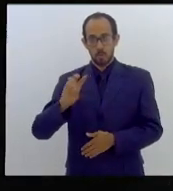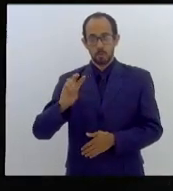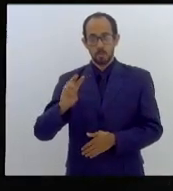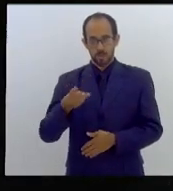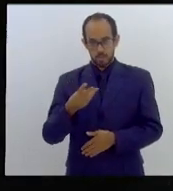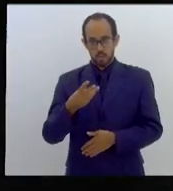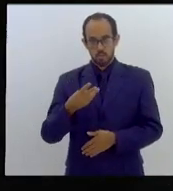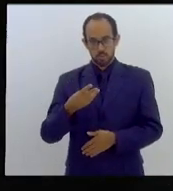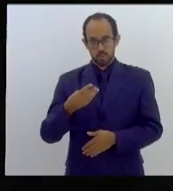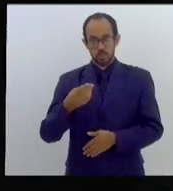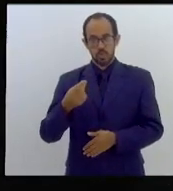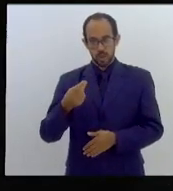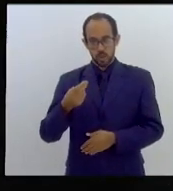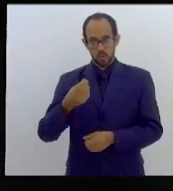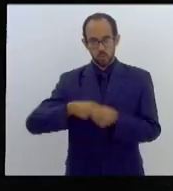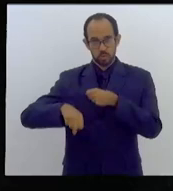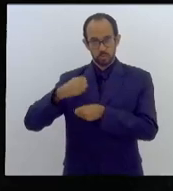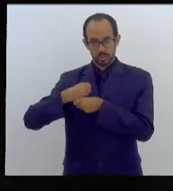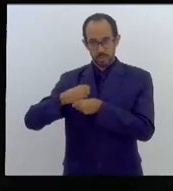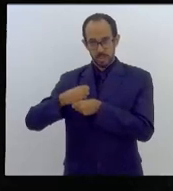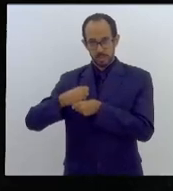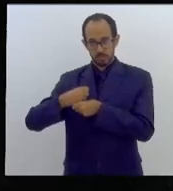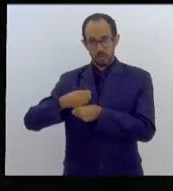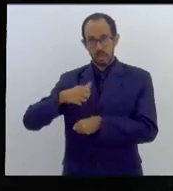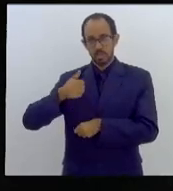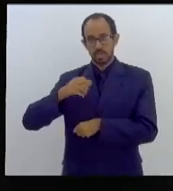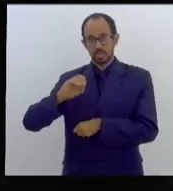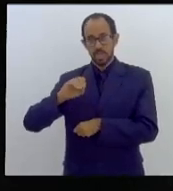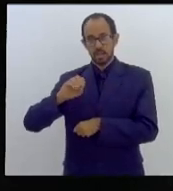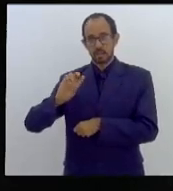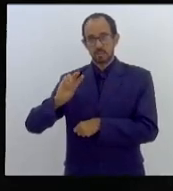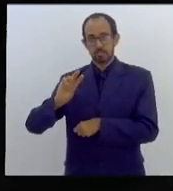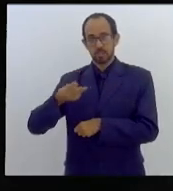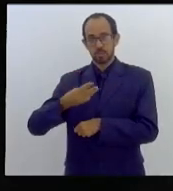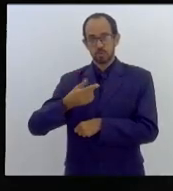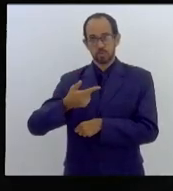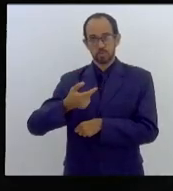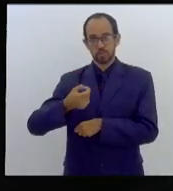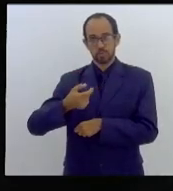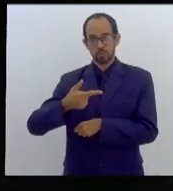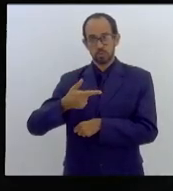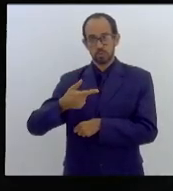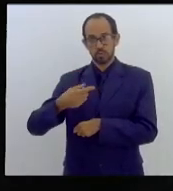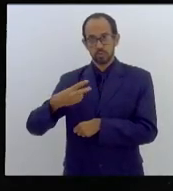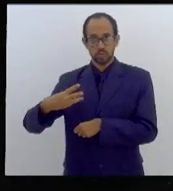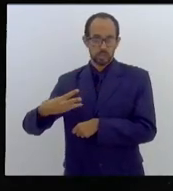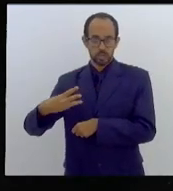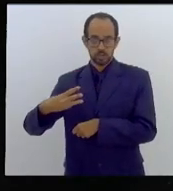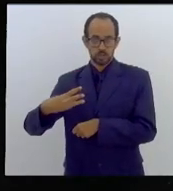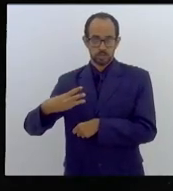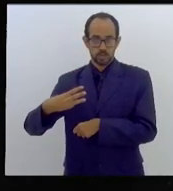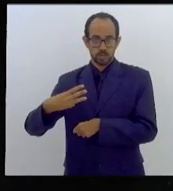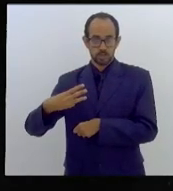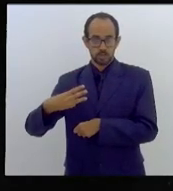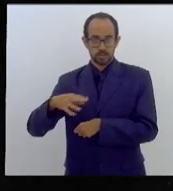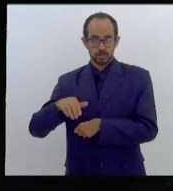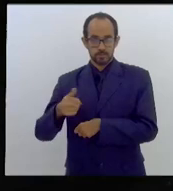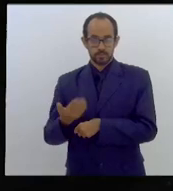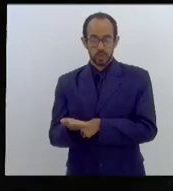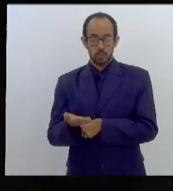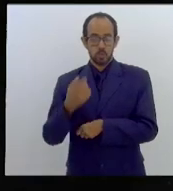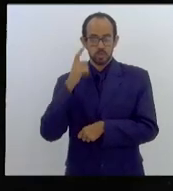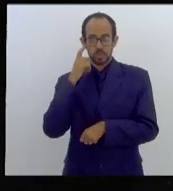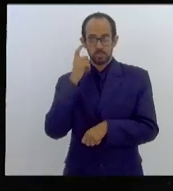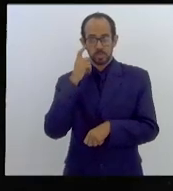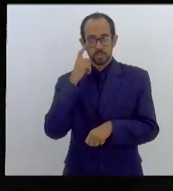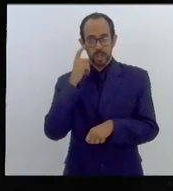de 2022, para 10 milhões em 2023, o que a gente, quando a gente pensar aqui, né, é